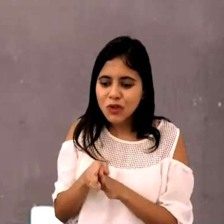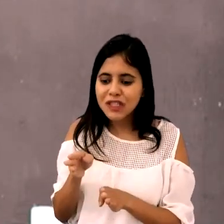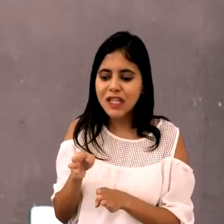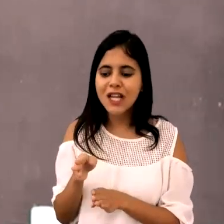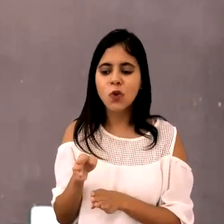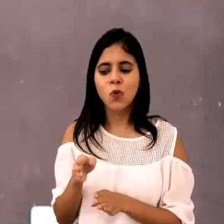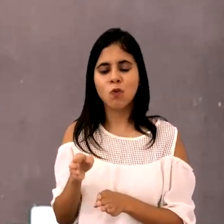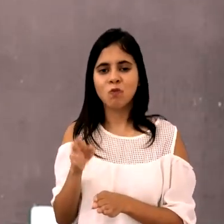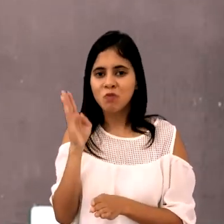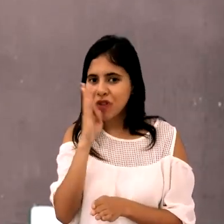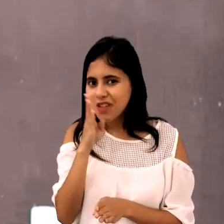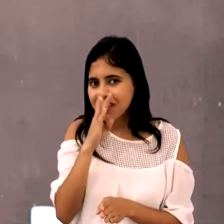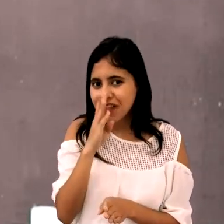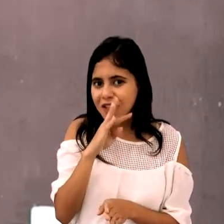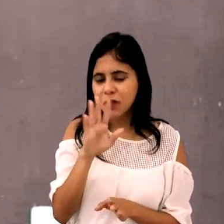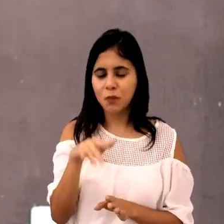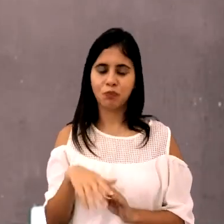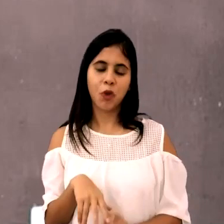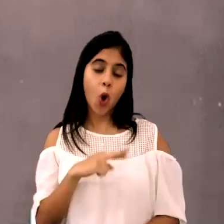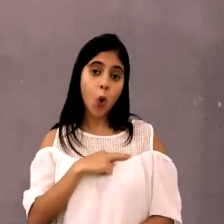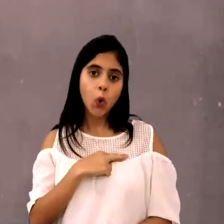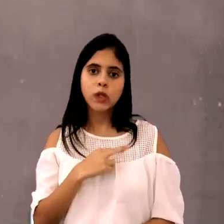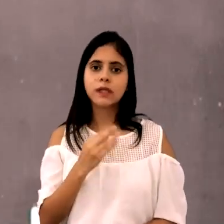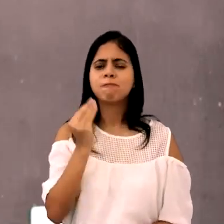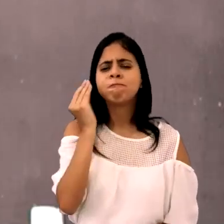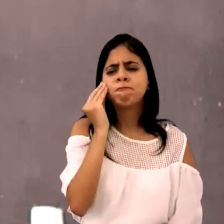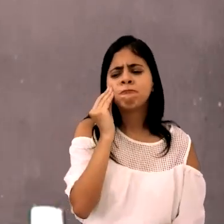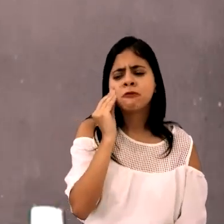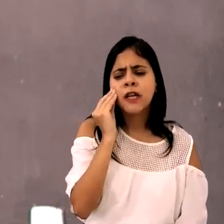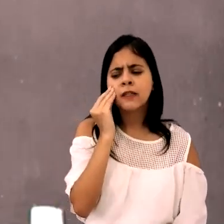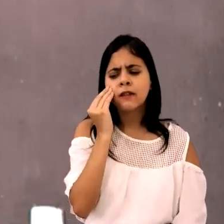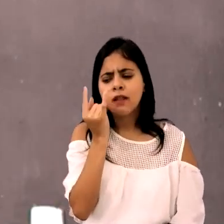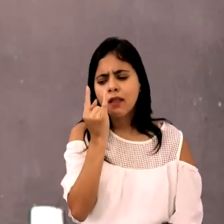Olha, tenta seduzir ele para ver se dá certo.